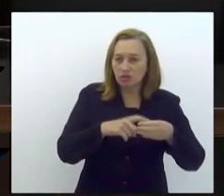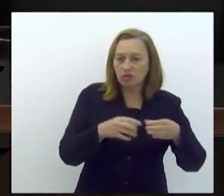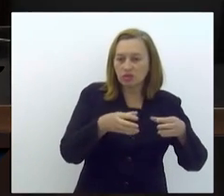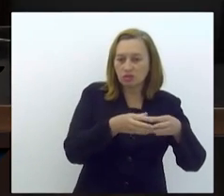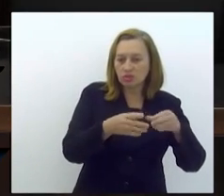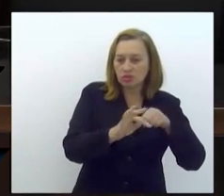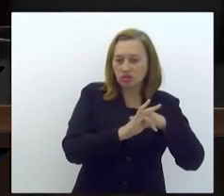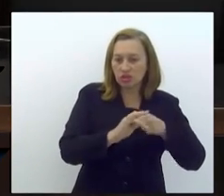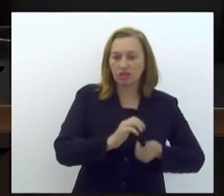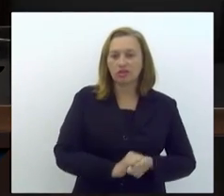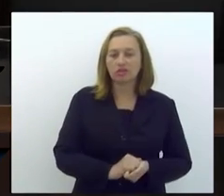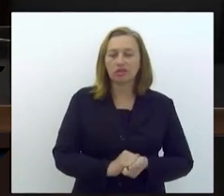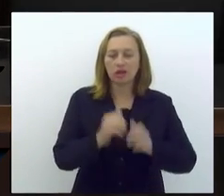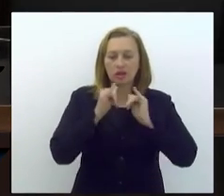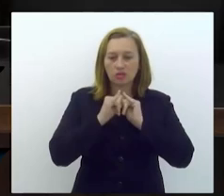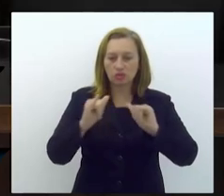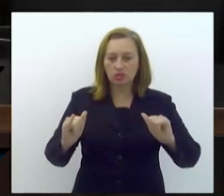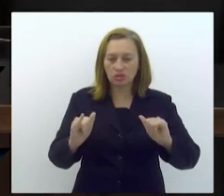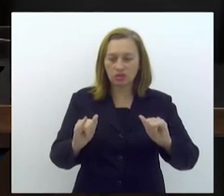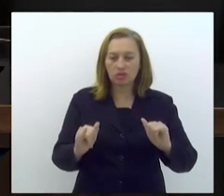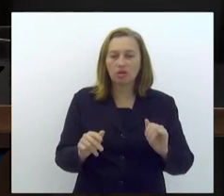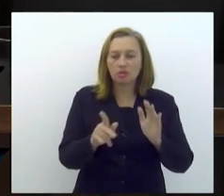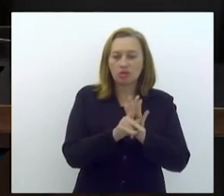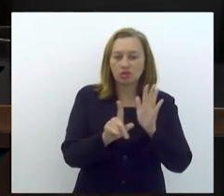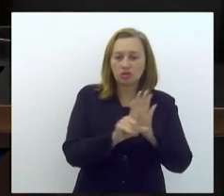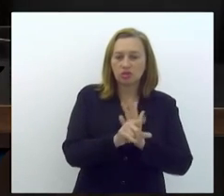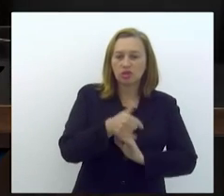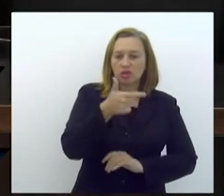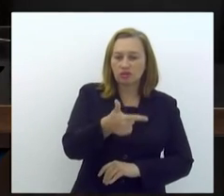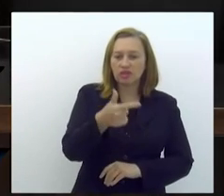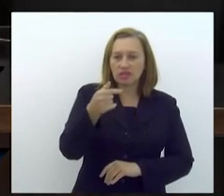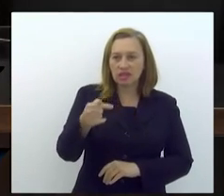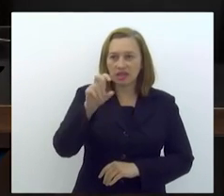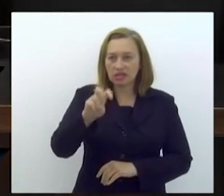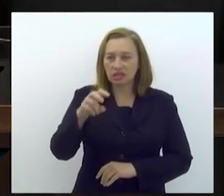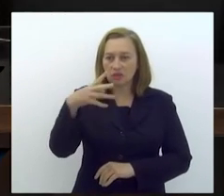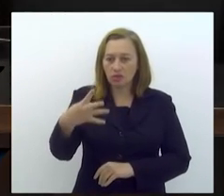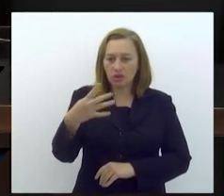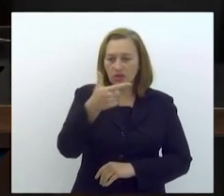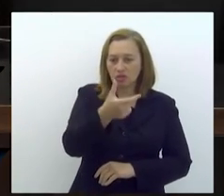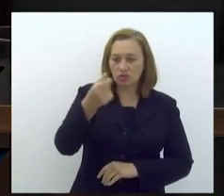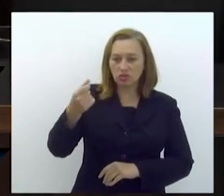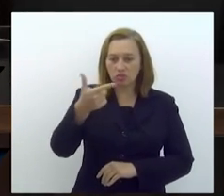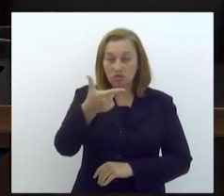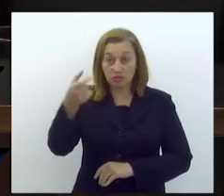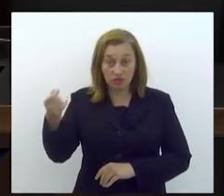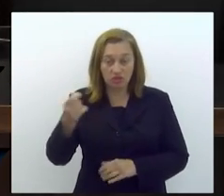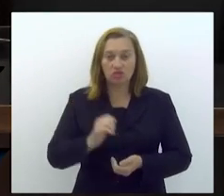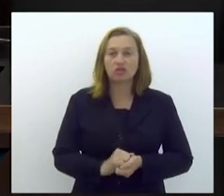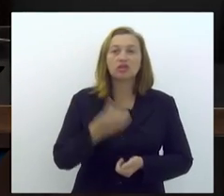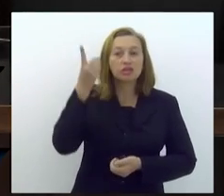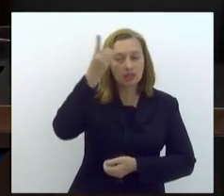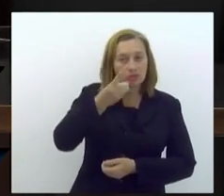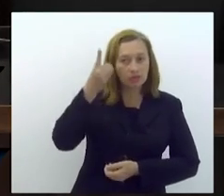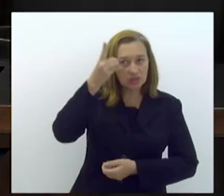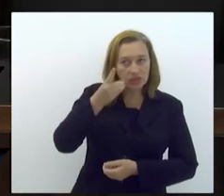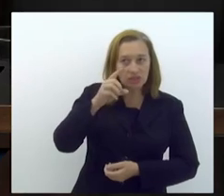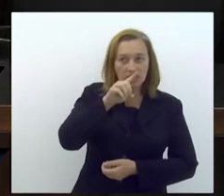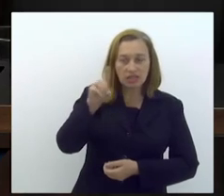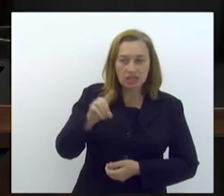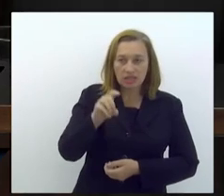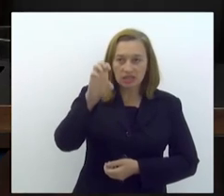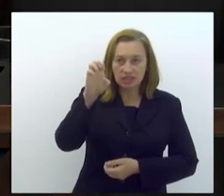as comissões técnicas anuncio projetos de lei número 2754 de 2020 de autoria da deputada